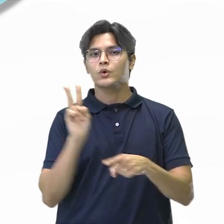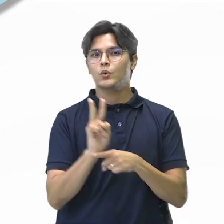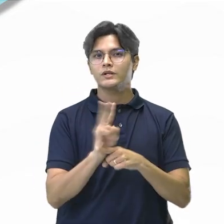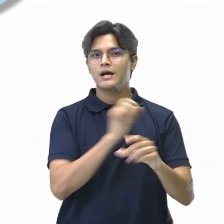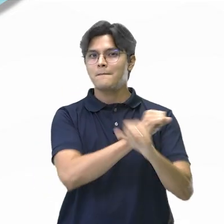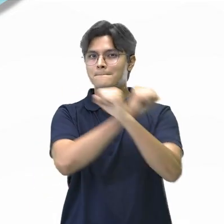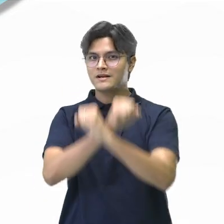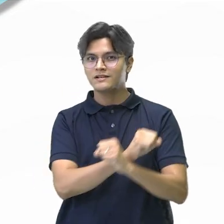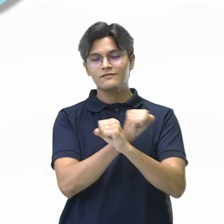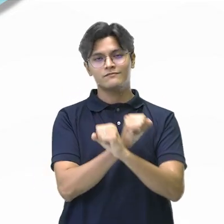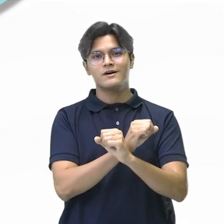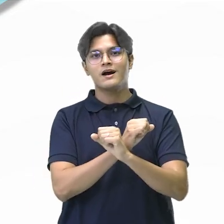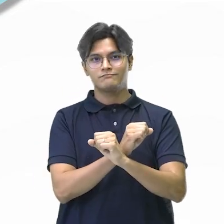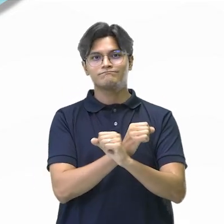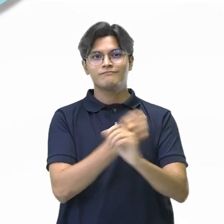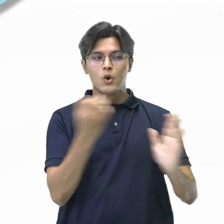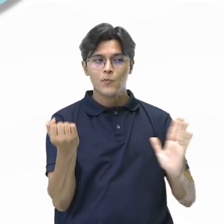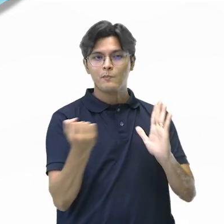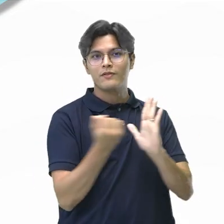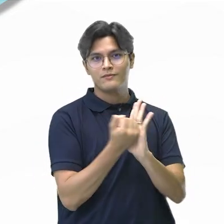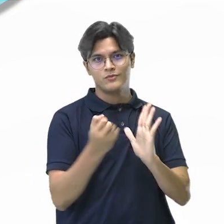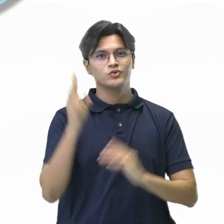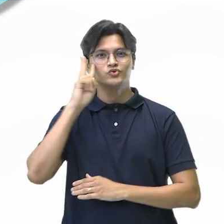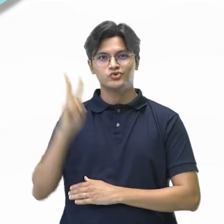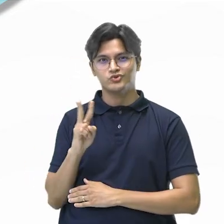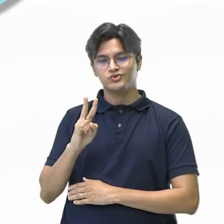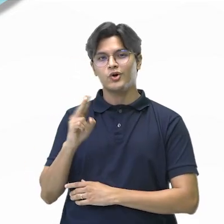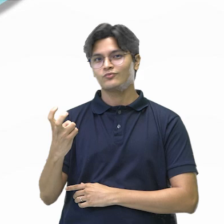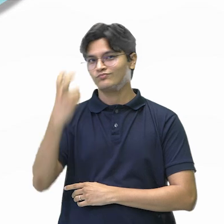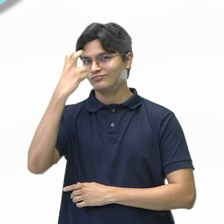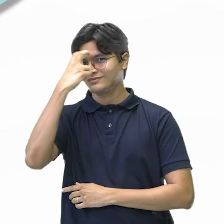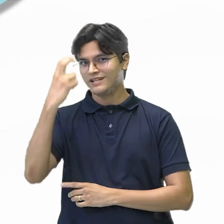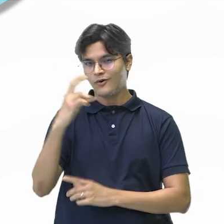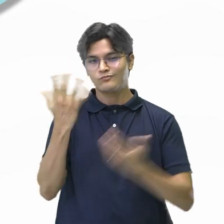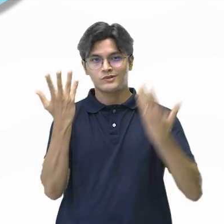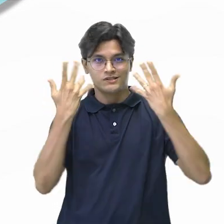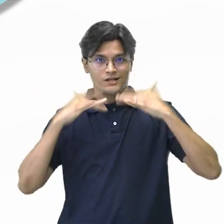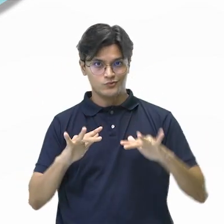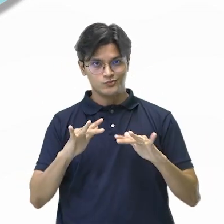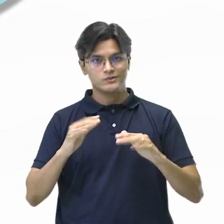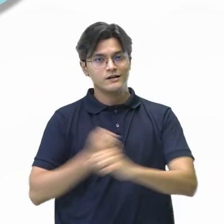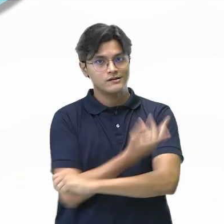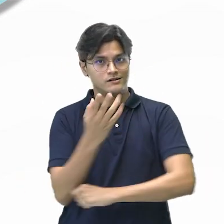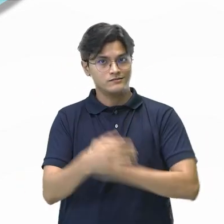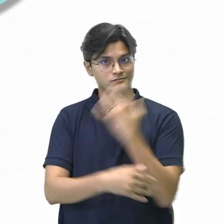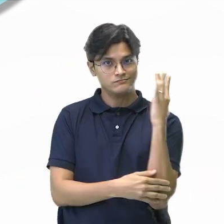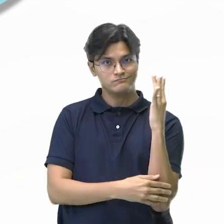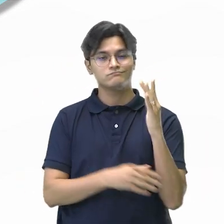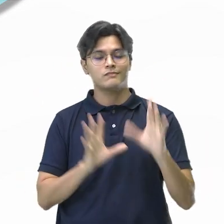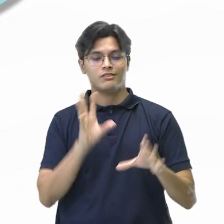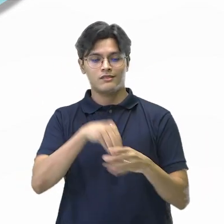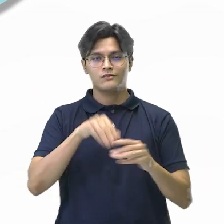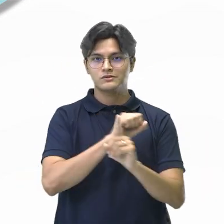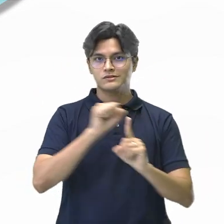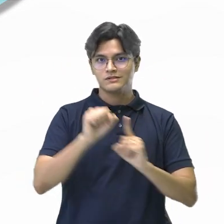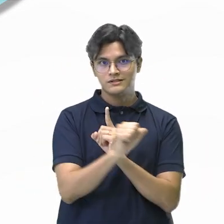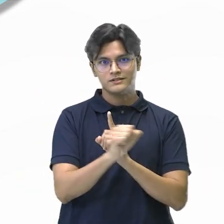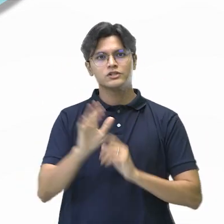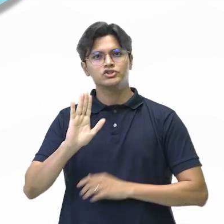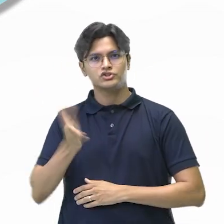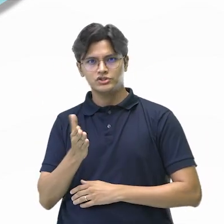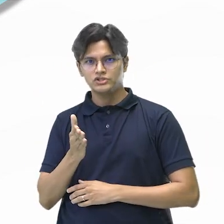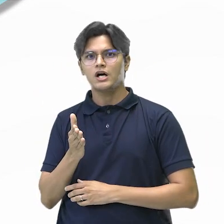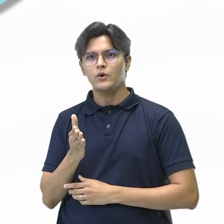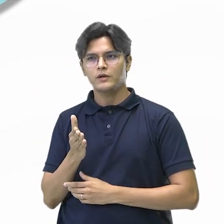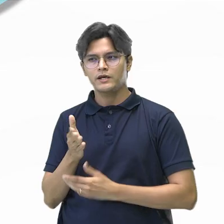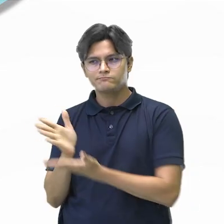históricos e naturais da humanidade. E dentro disso já foram catalogados mais de 1.000 localidades espalhadas ao